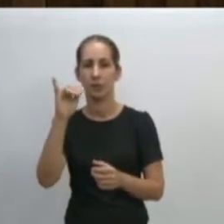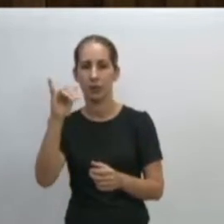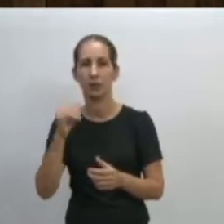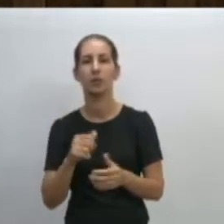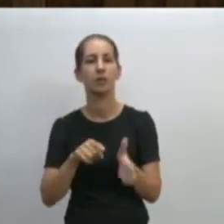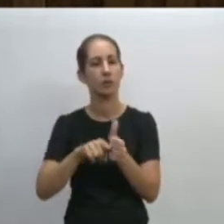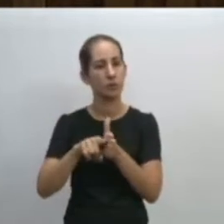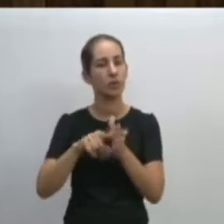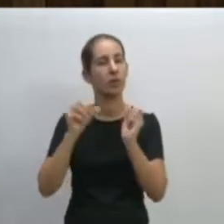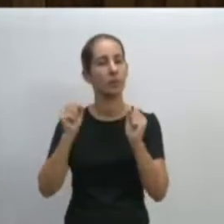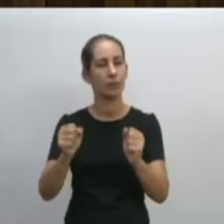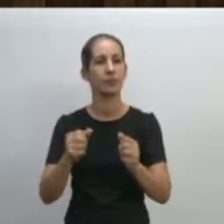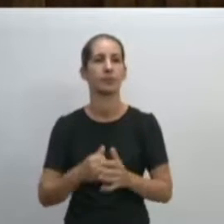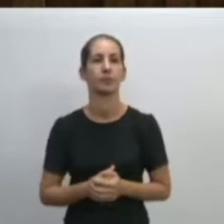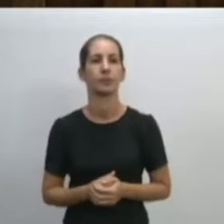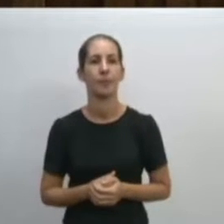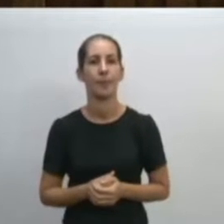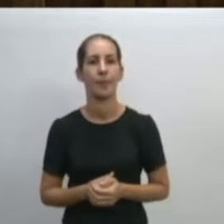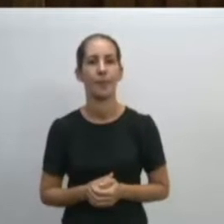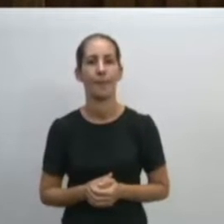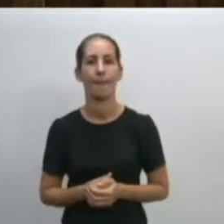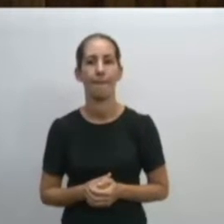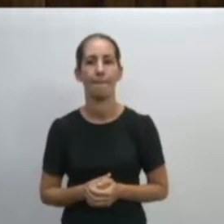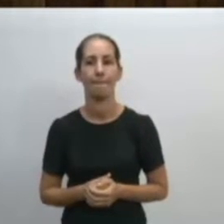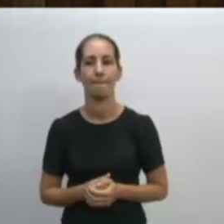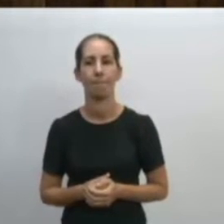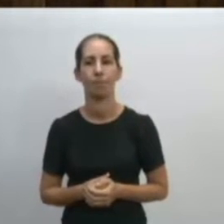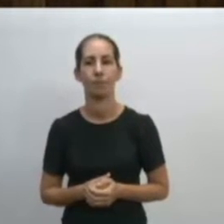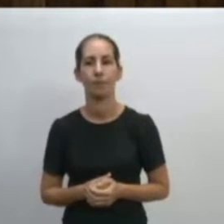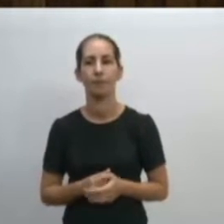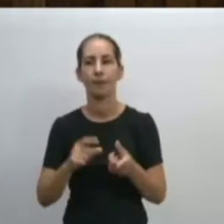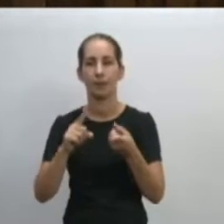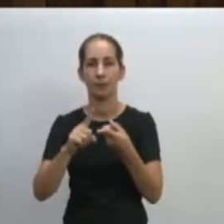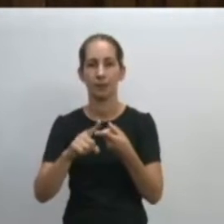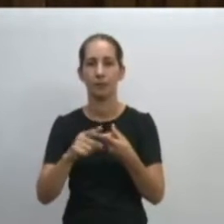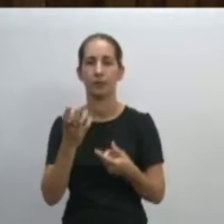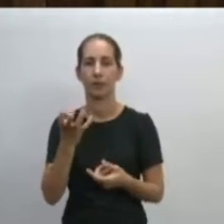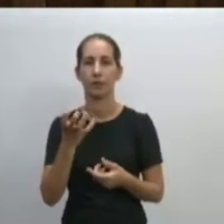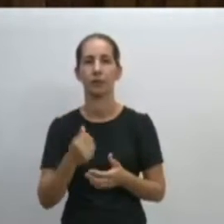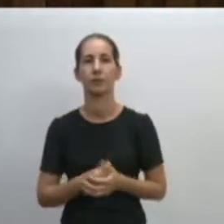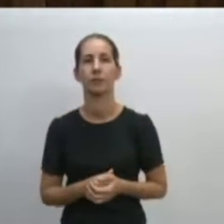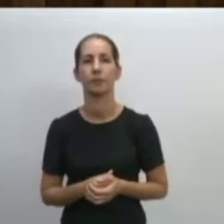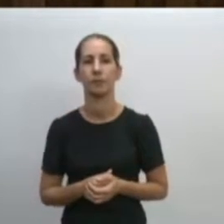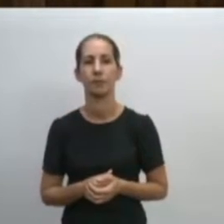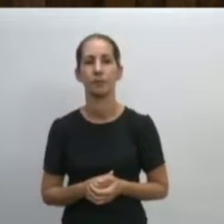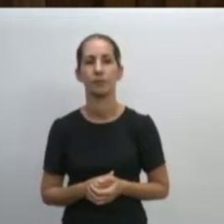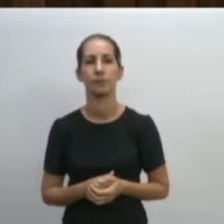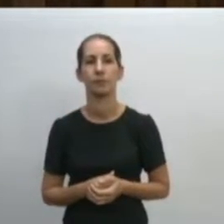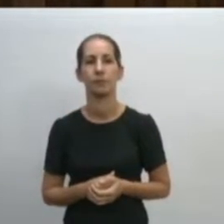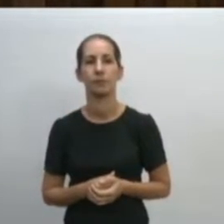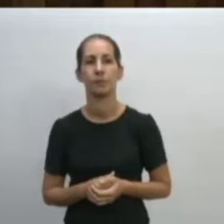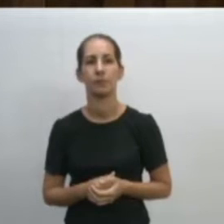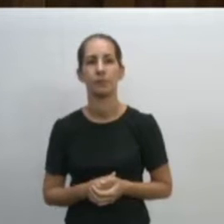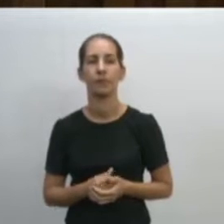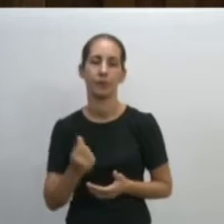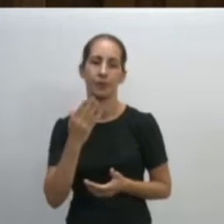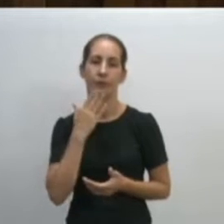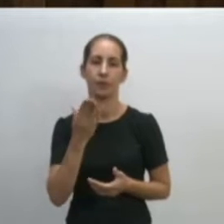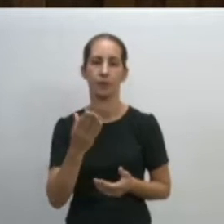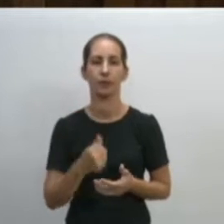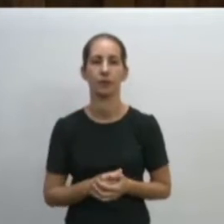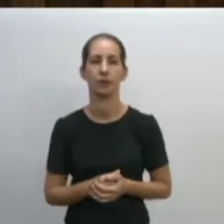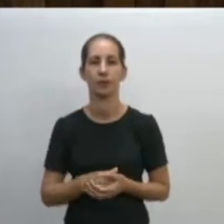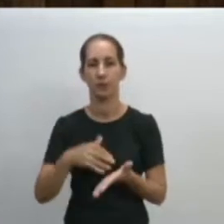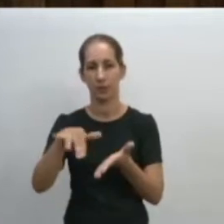possa investigar. E, por outro lado, também quero aqui fazer um apelo